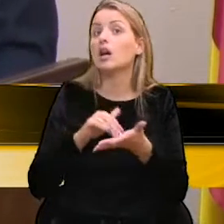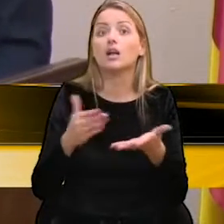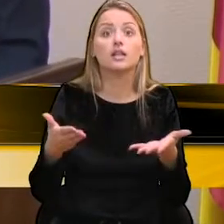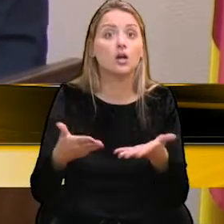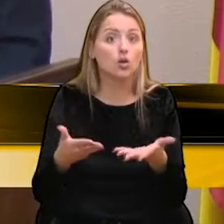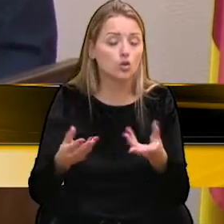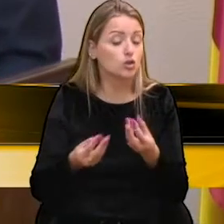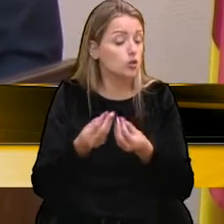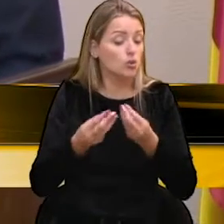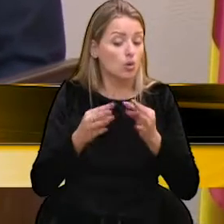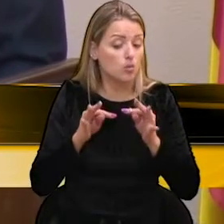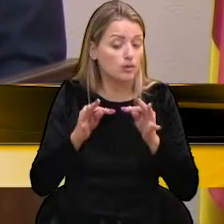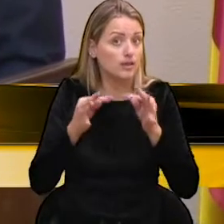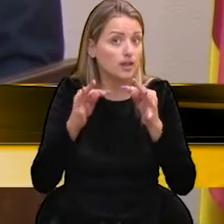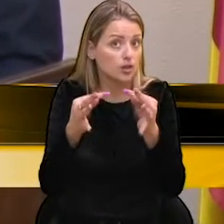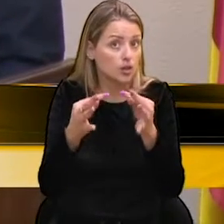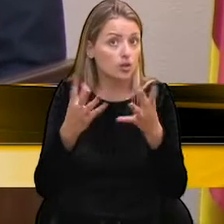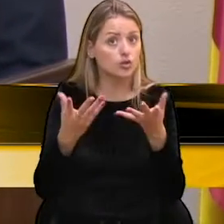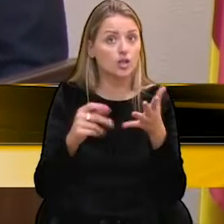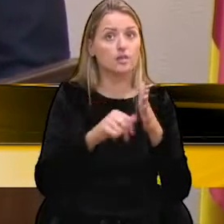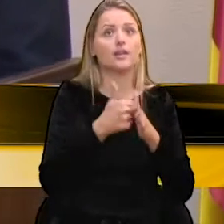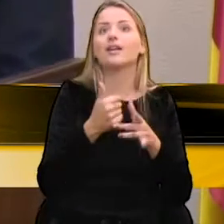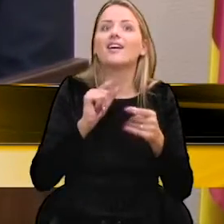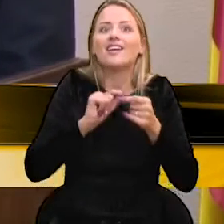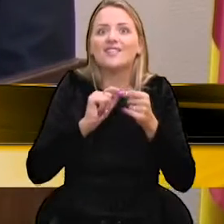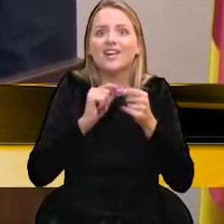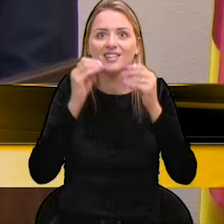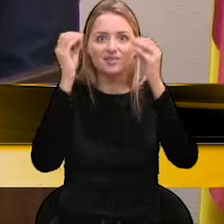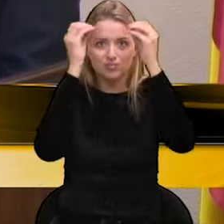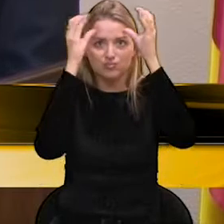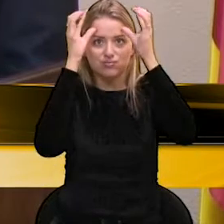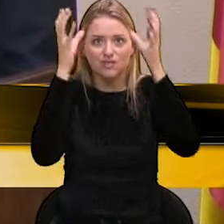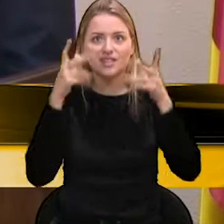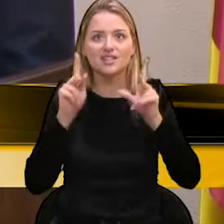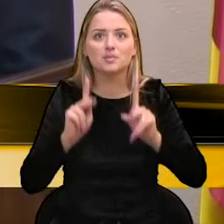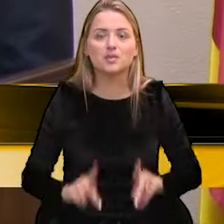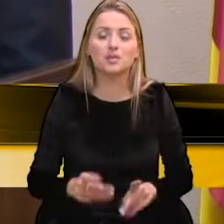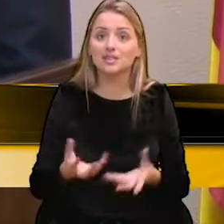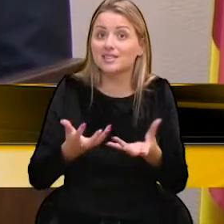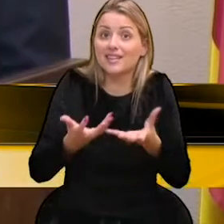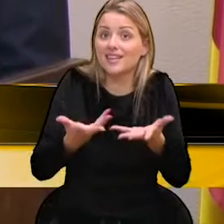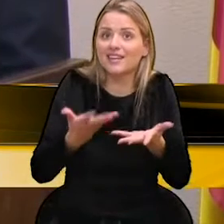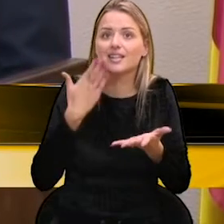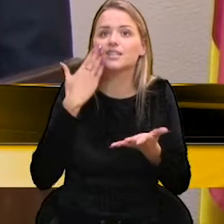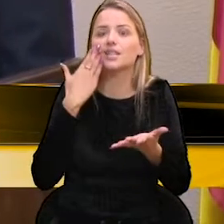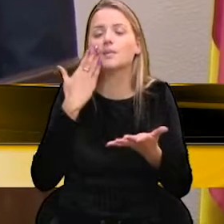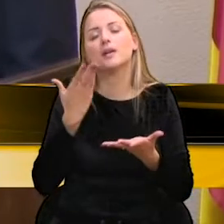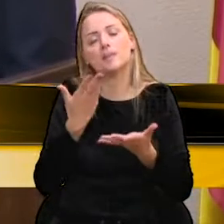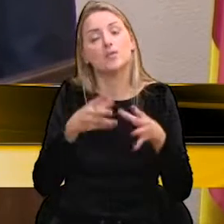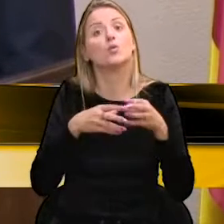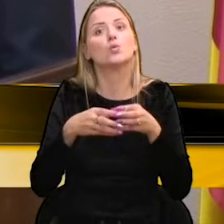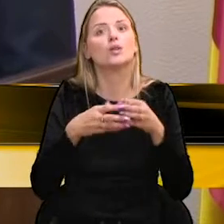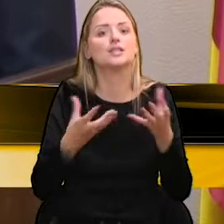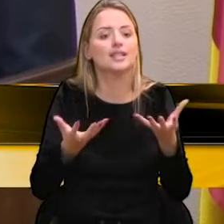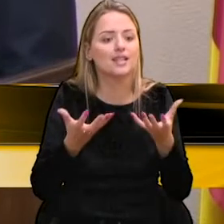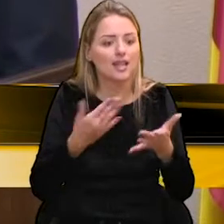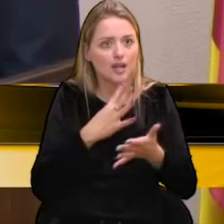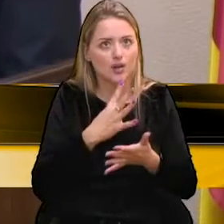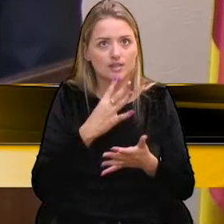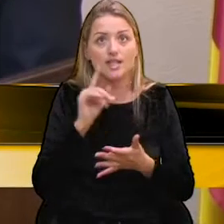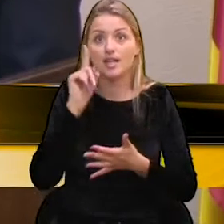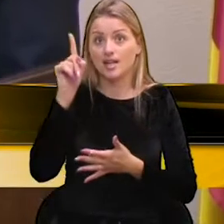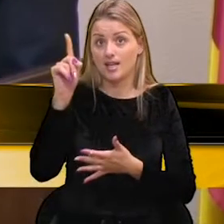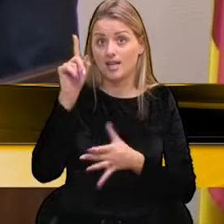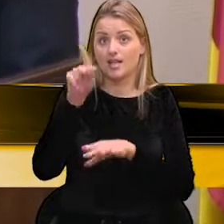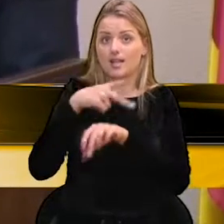hoje, as tecnologias que estão avançadas, isso desperta a curiosidade nas pessoas, no turista. Isso na França,